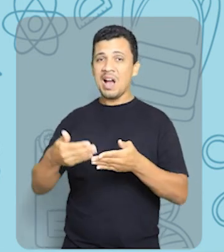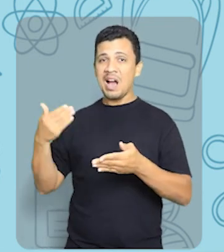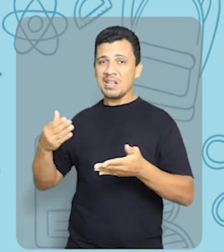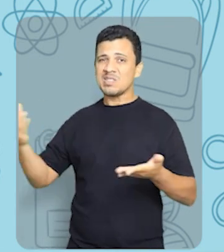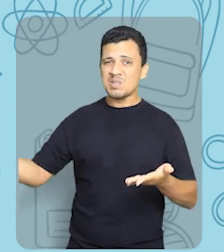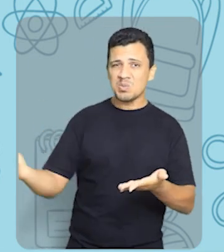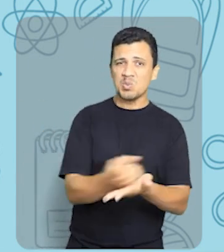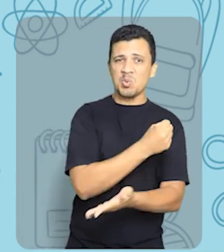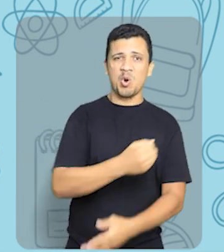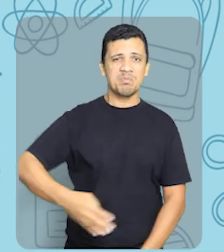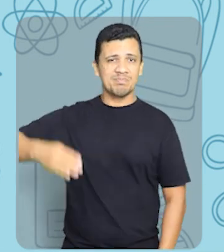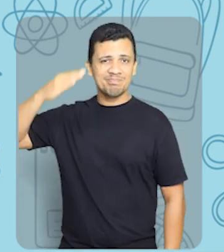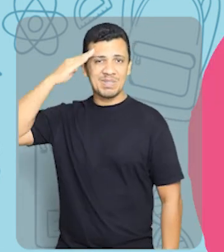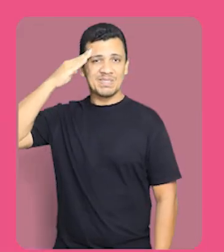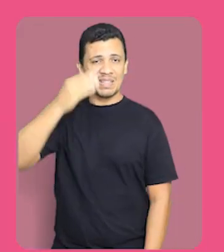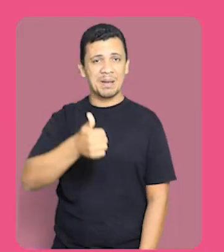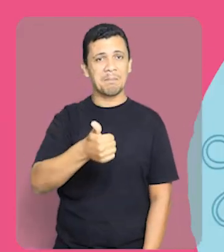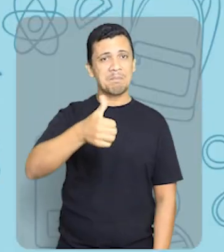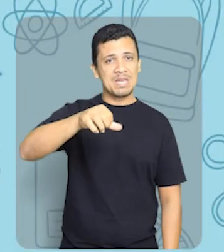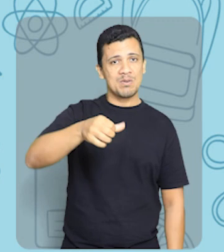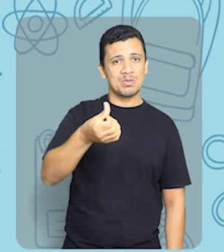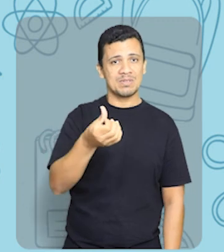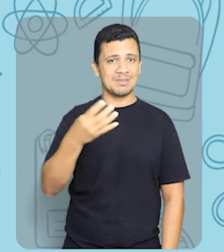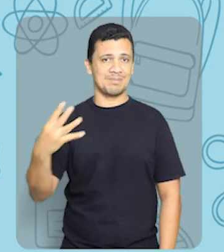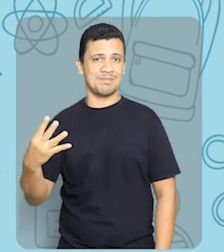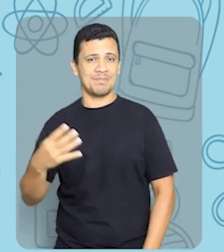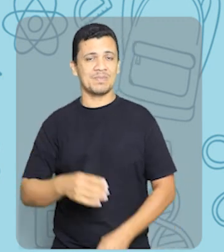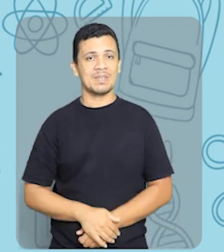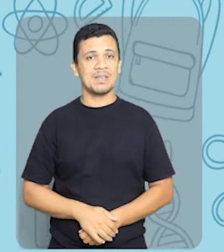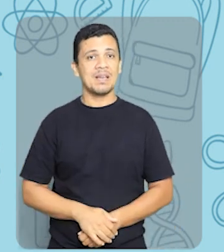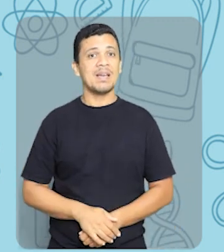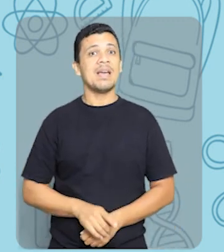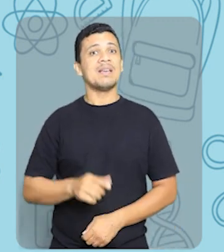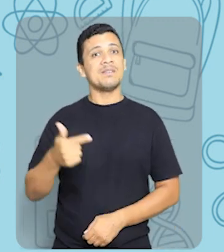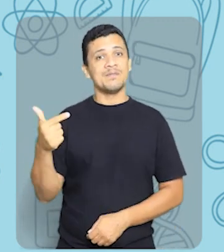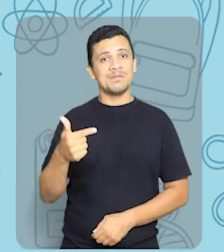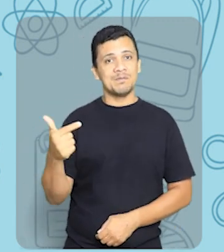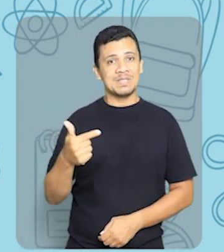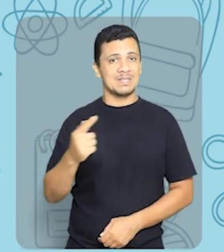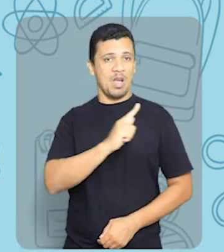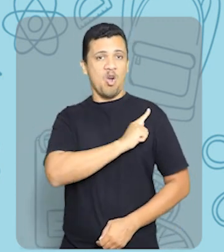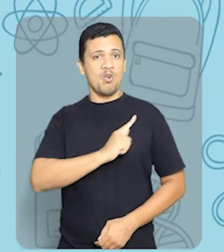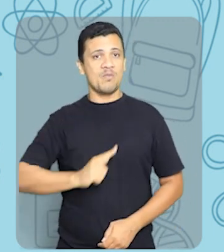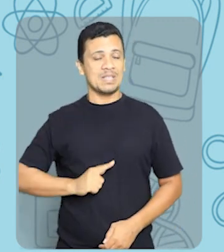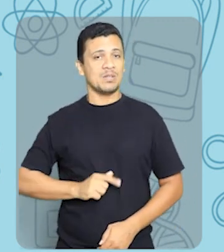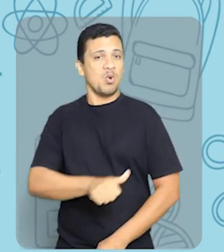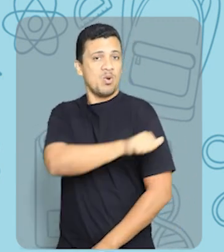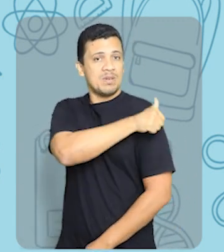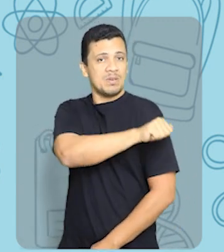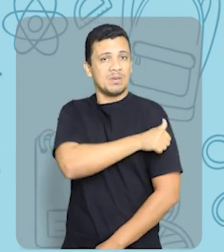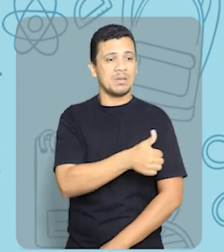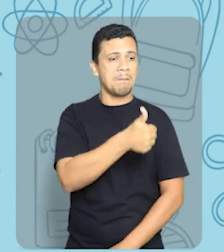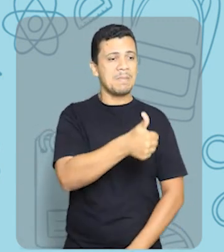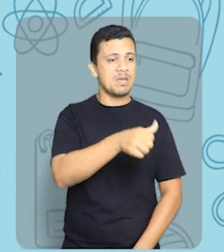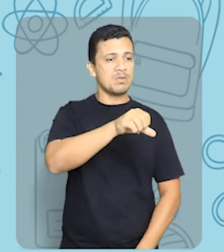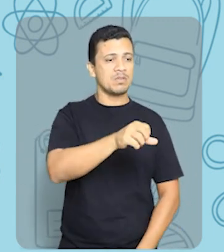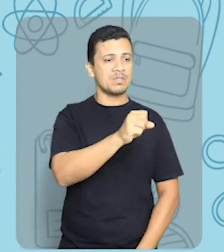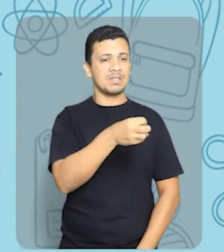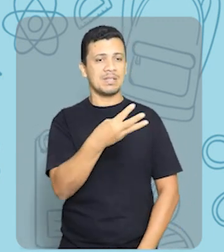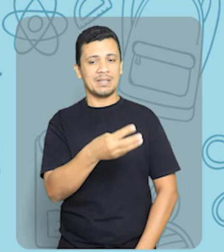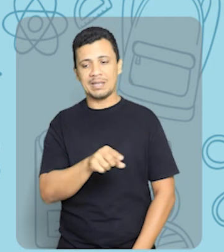de 1964. Já como vice-governador do Rio de Janeiro entre 1983